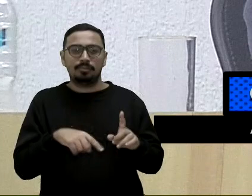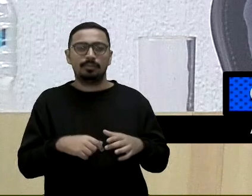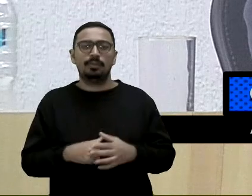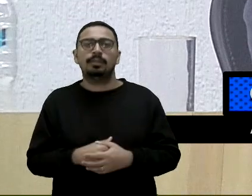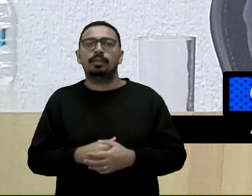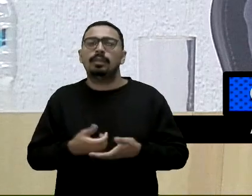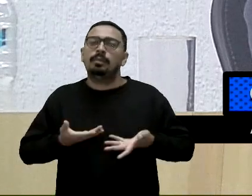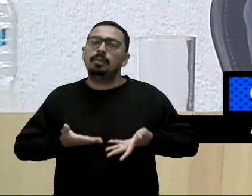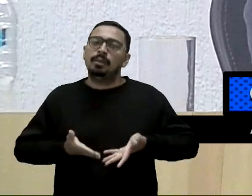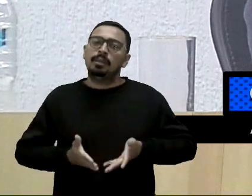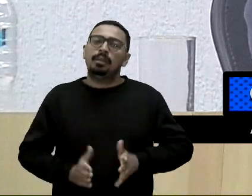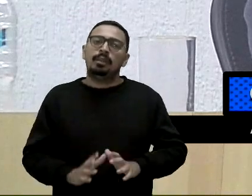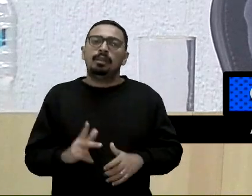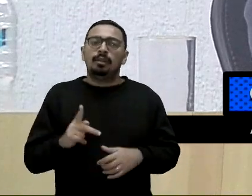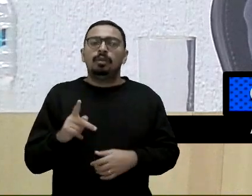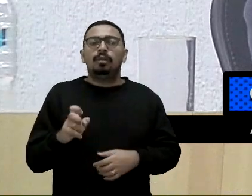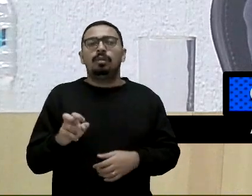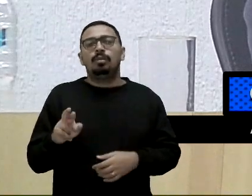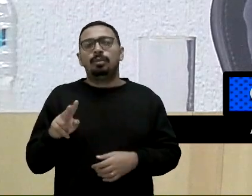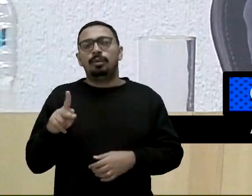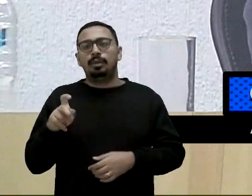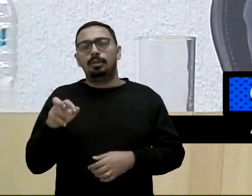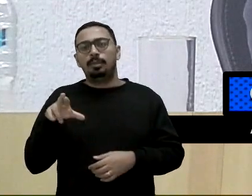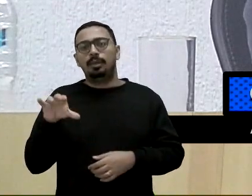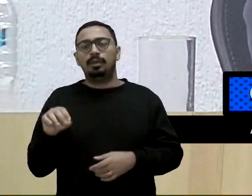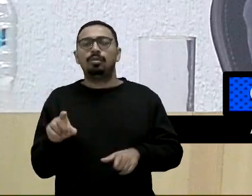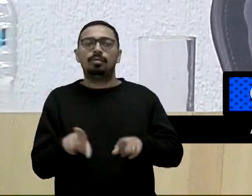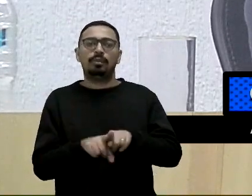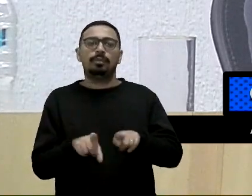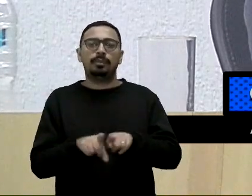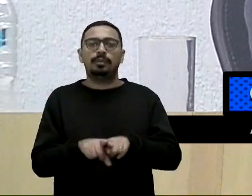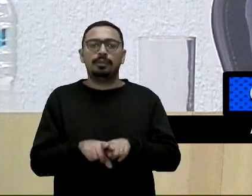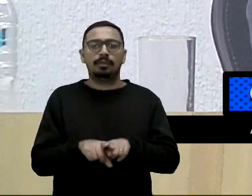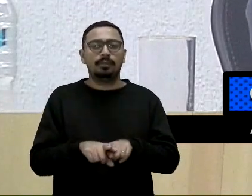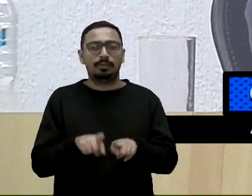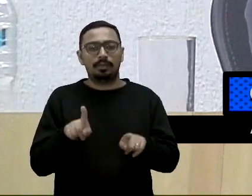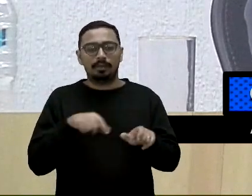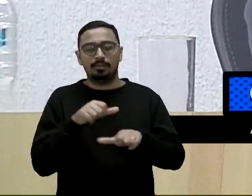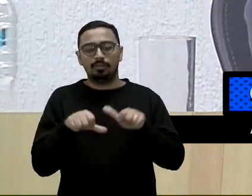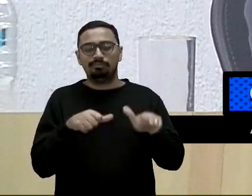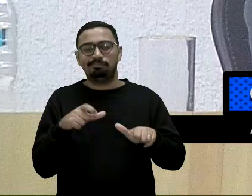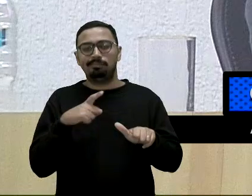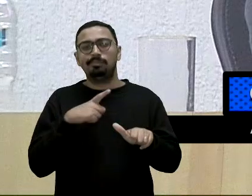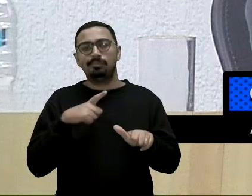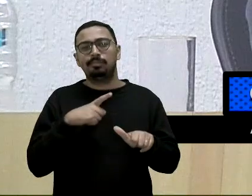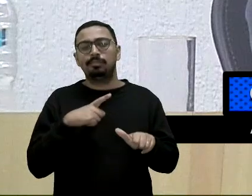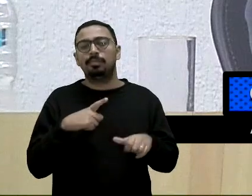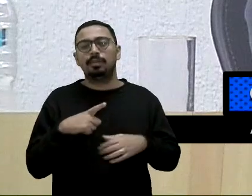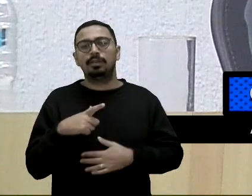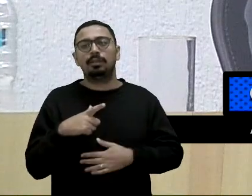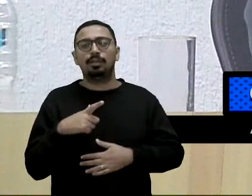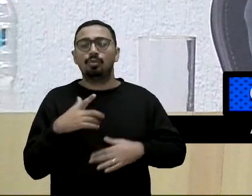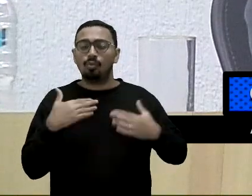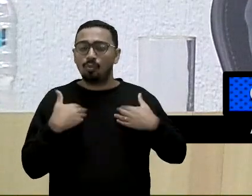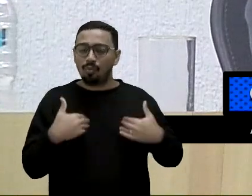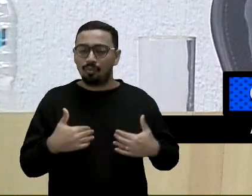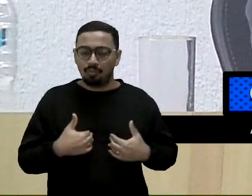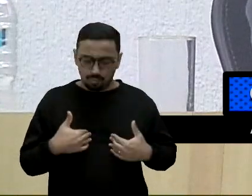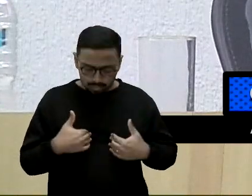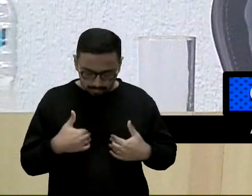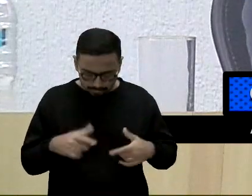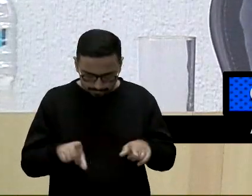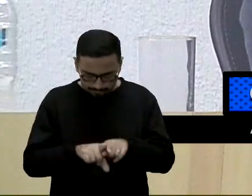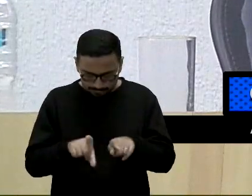gravidez, parto, puerpério, em que há grandes transformações no organismo feminino,